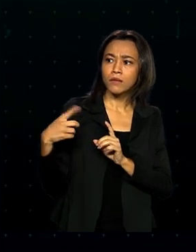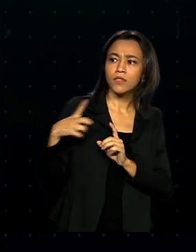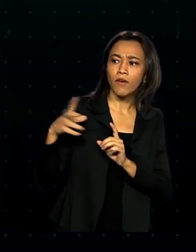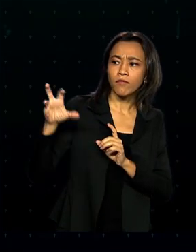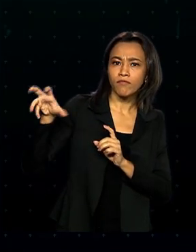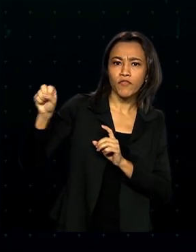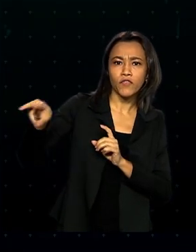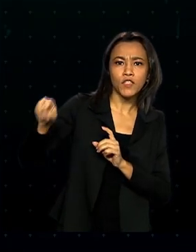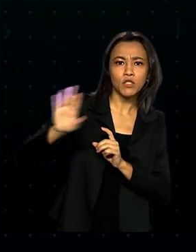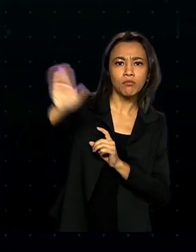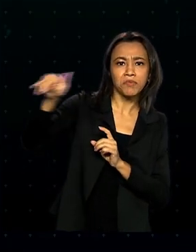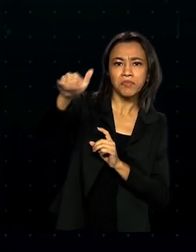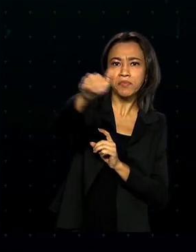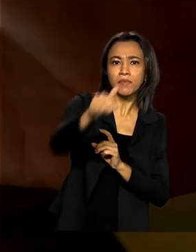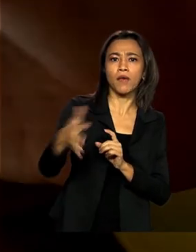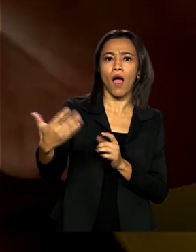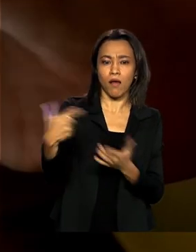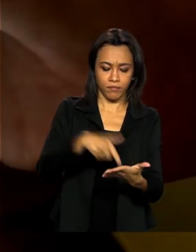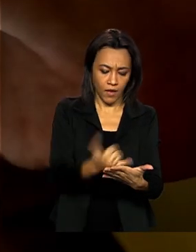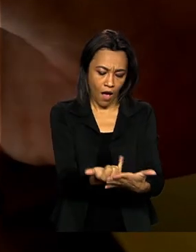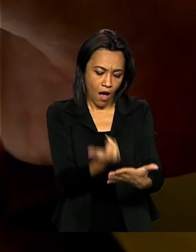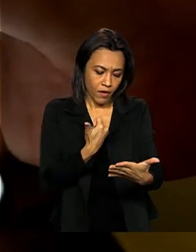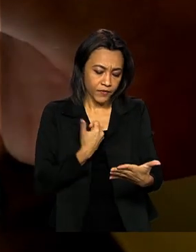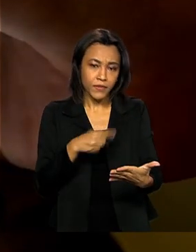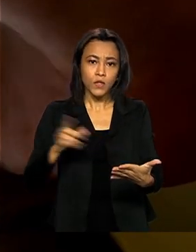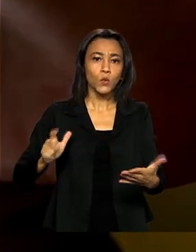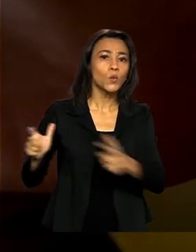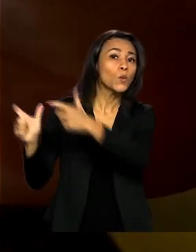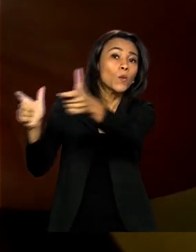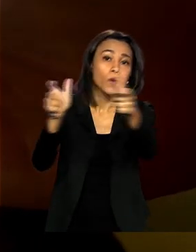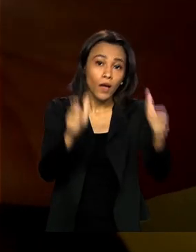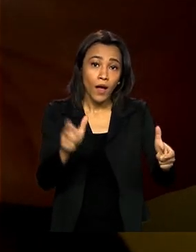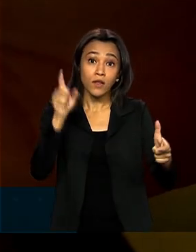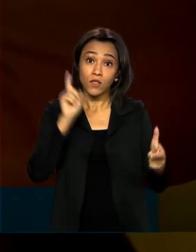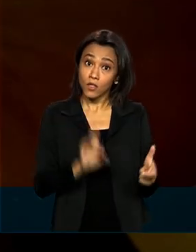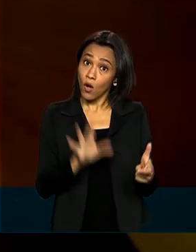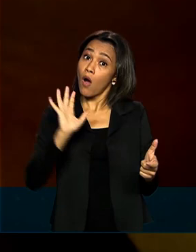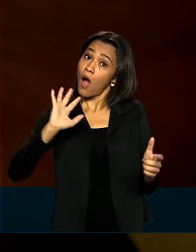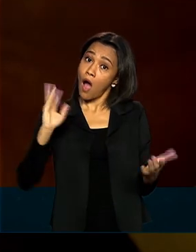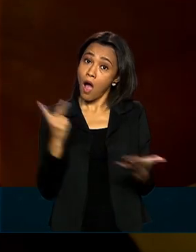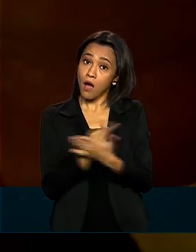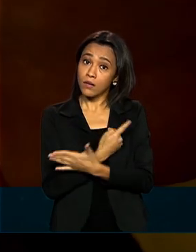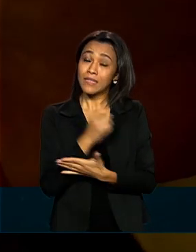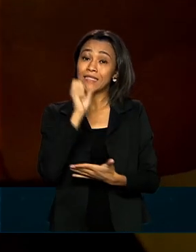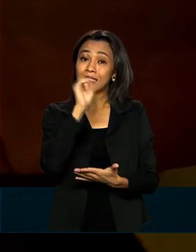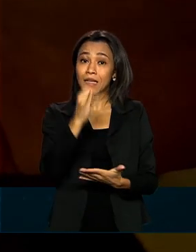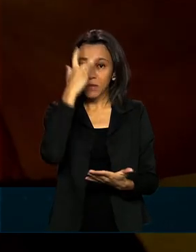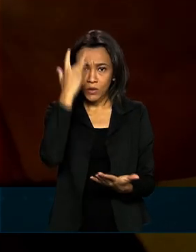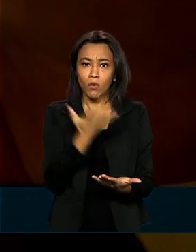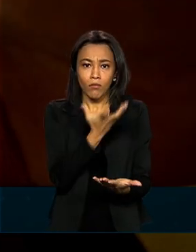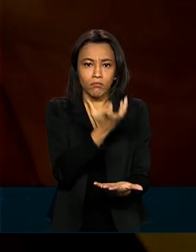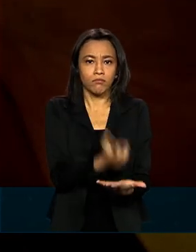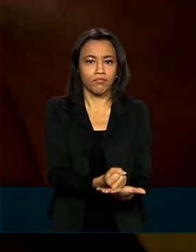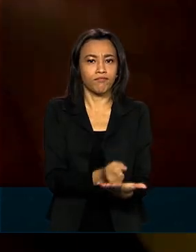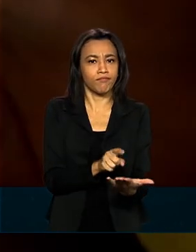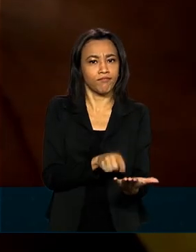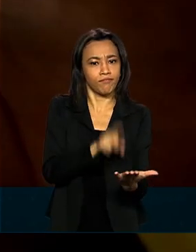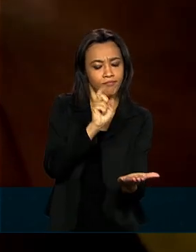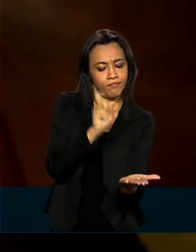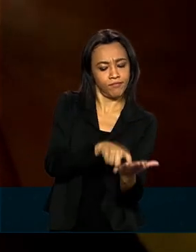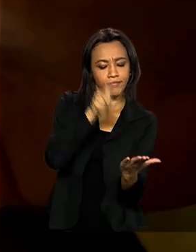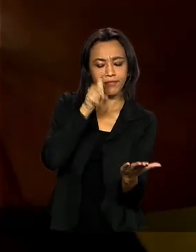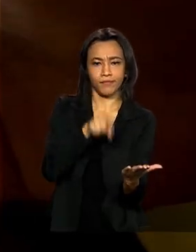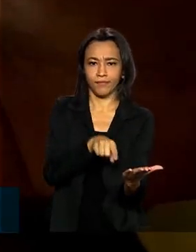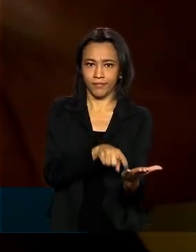infectadas pelo novo coronavírus. O alerta só será ativado caso o usuário habilite a função notificação de